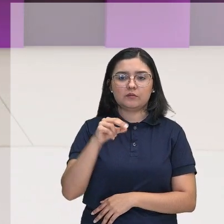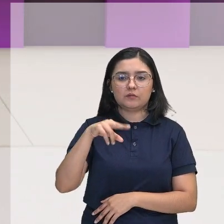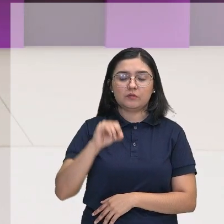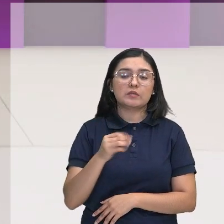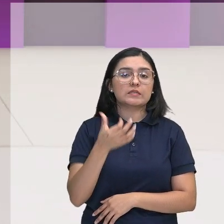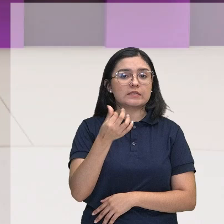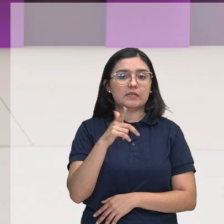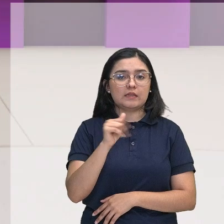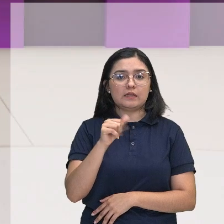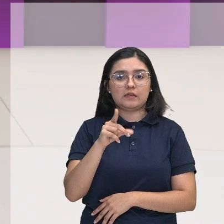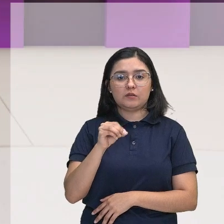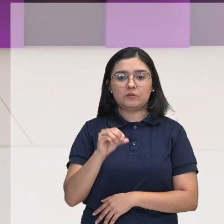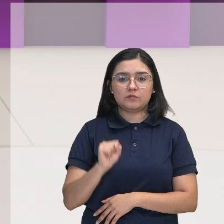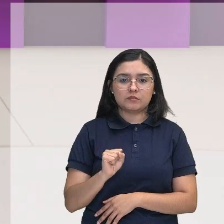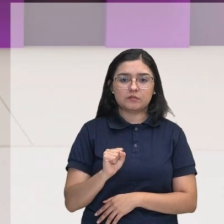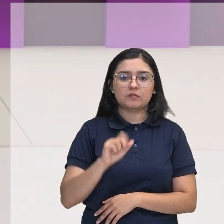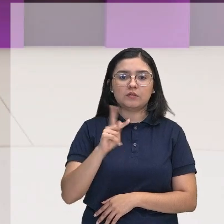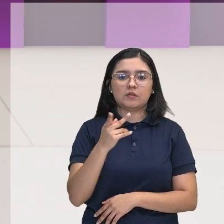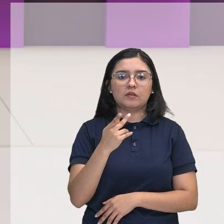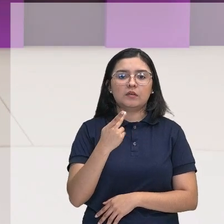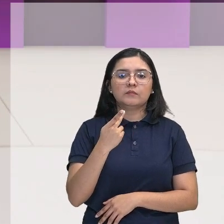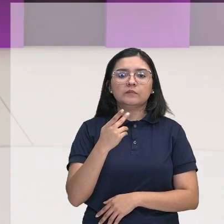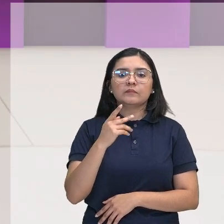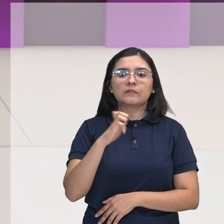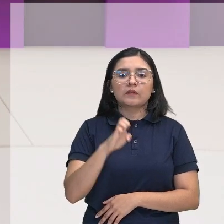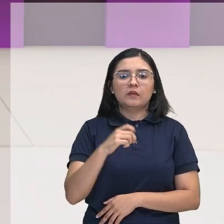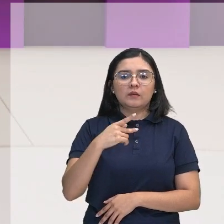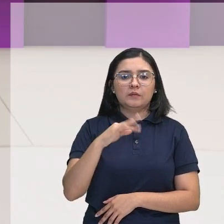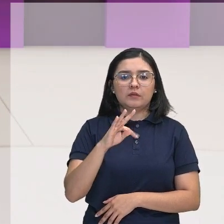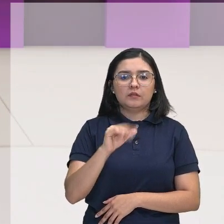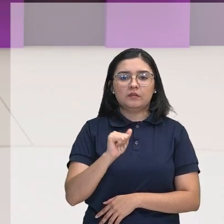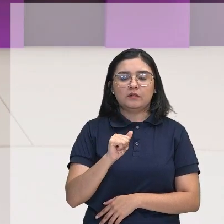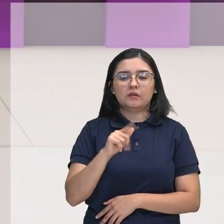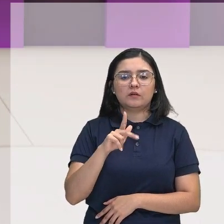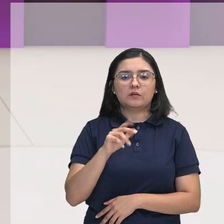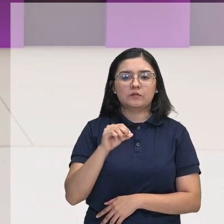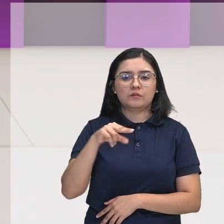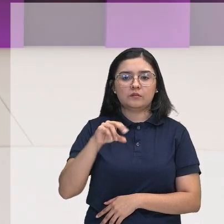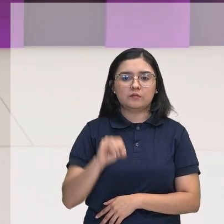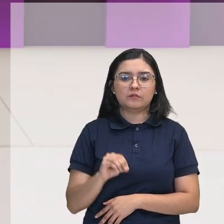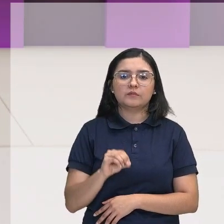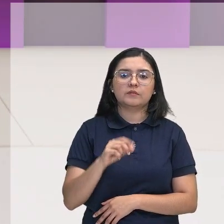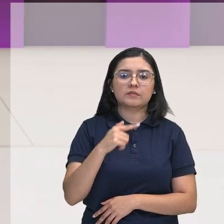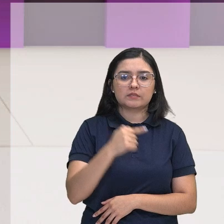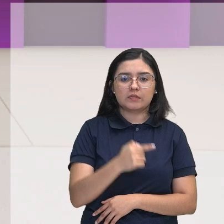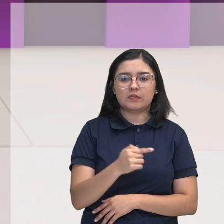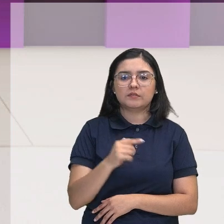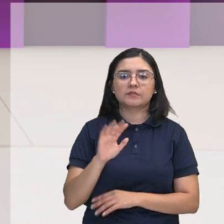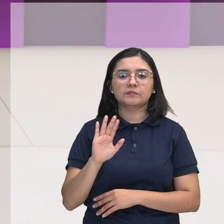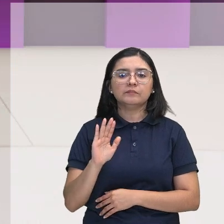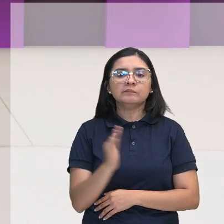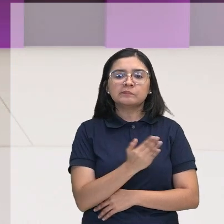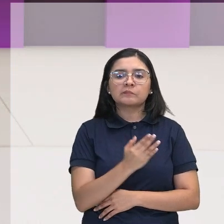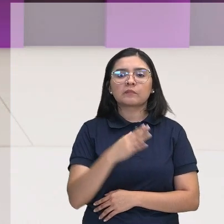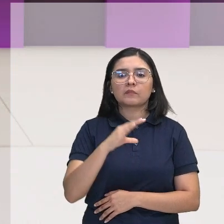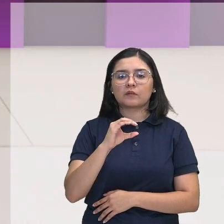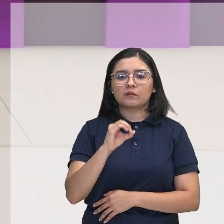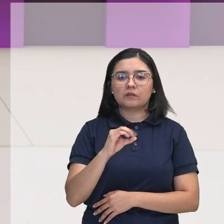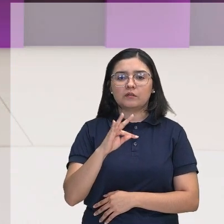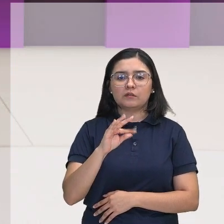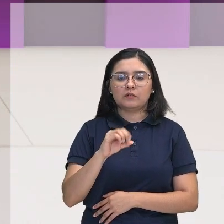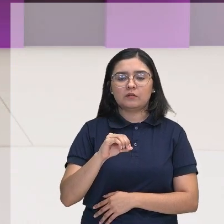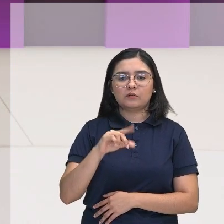lados. Heptágono, 7 lados. Octógono, 8 lados. Decágono, 10